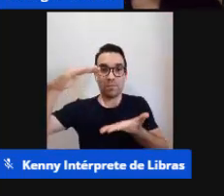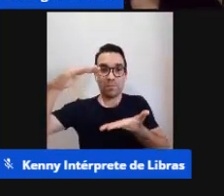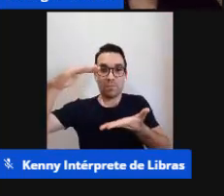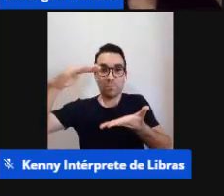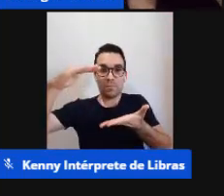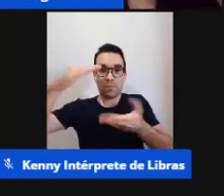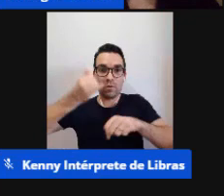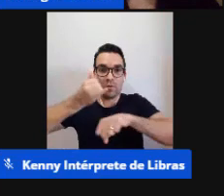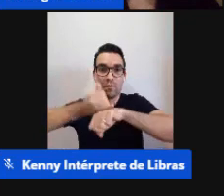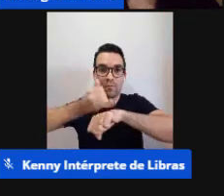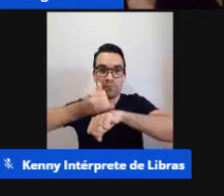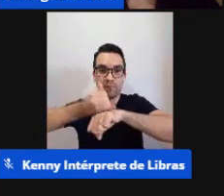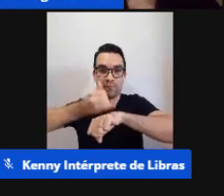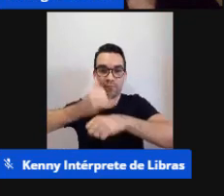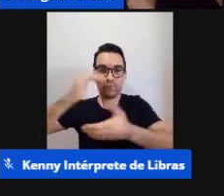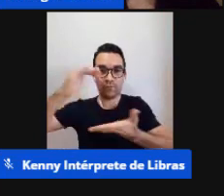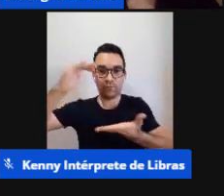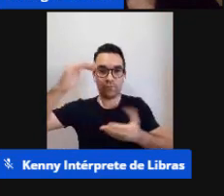feijão.